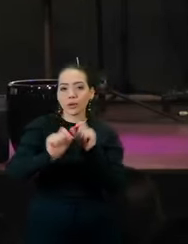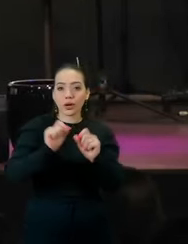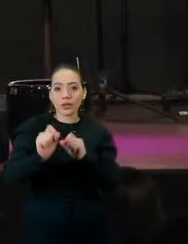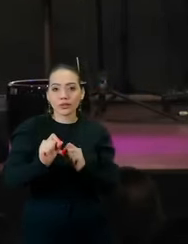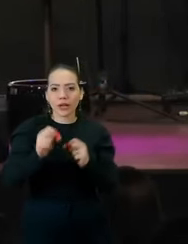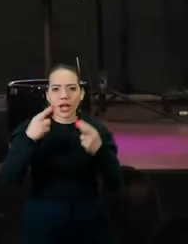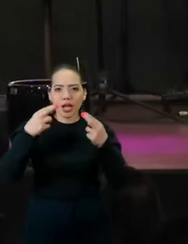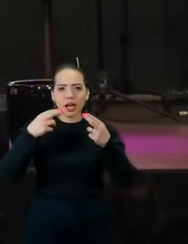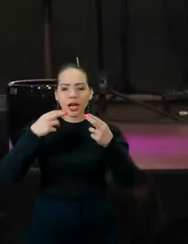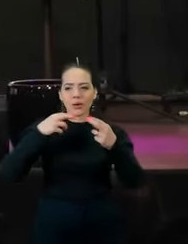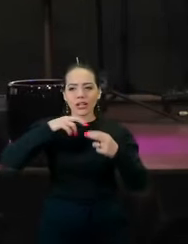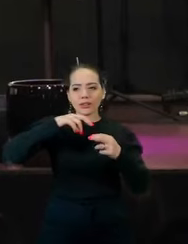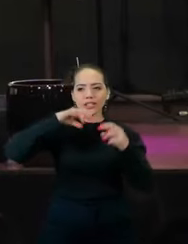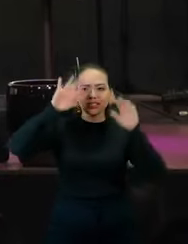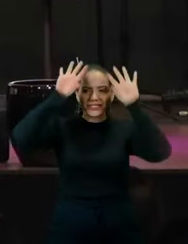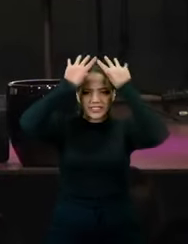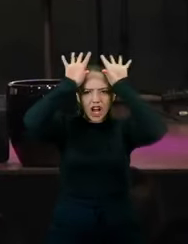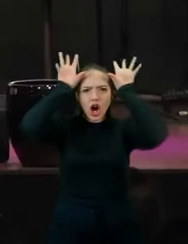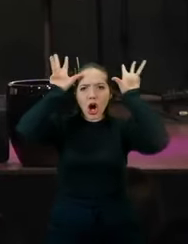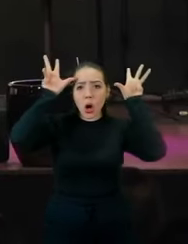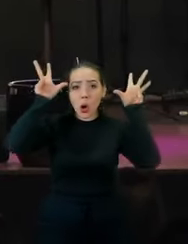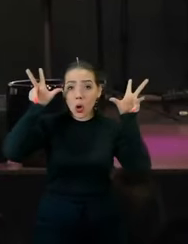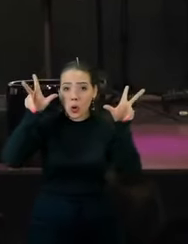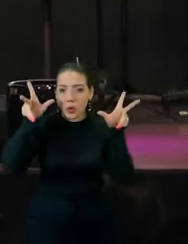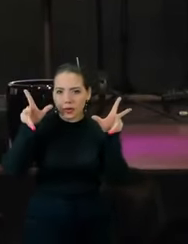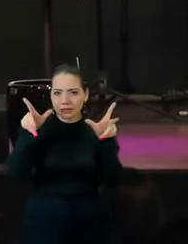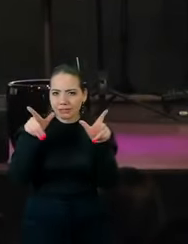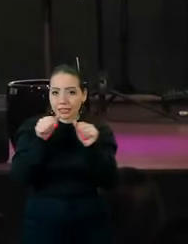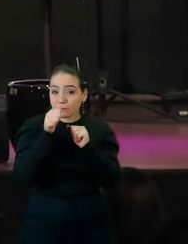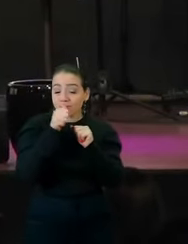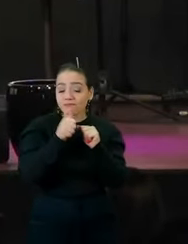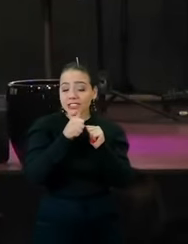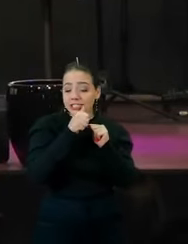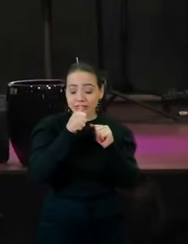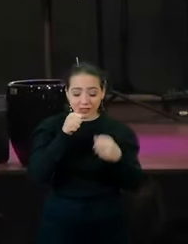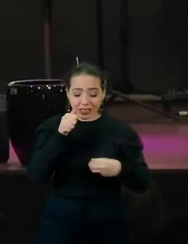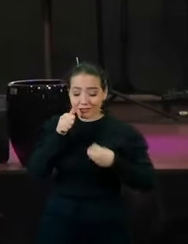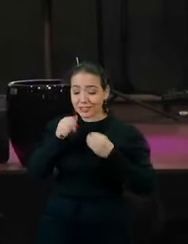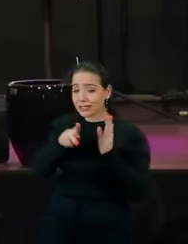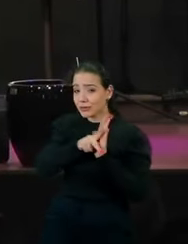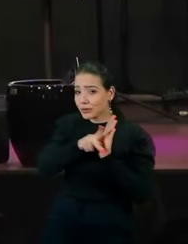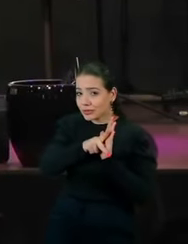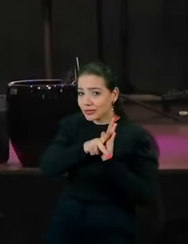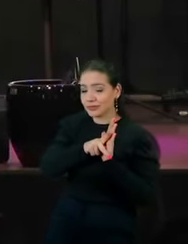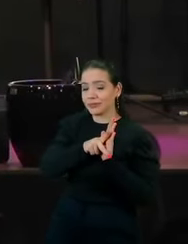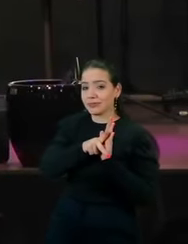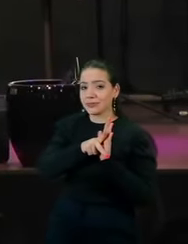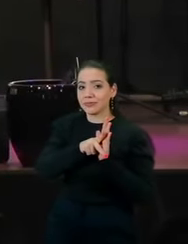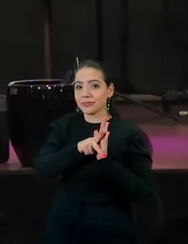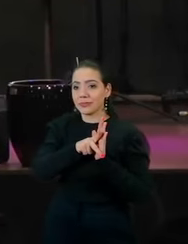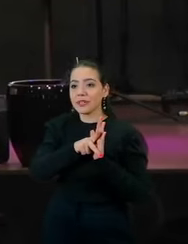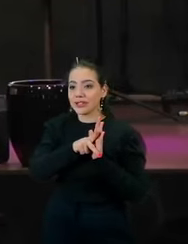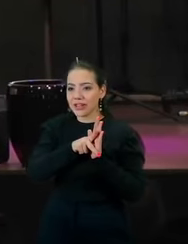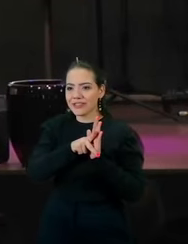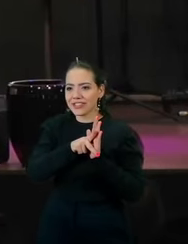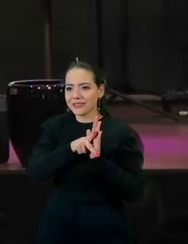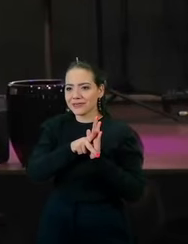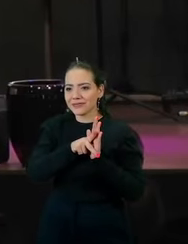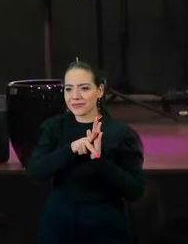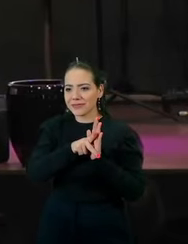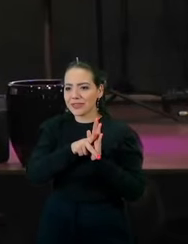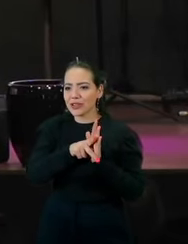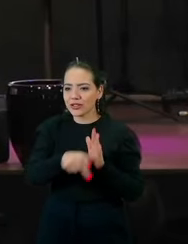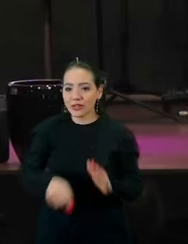tão maravilhoso quando aqueles 3 meninos que vieram da Inglaterra, eu acredito, né? Da Europa ali. Eles chegam